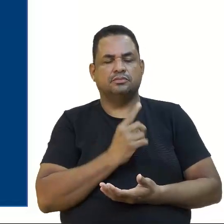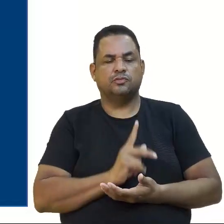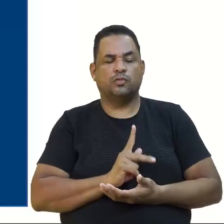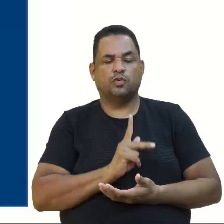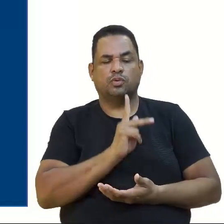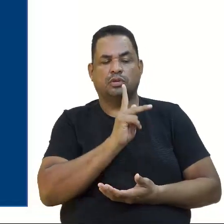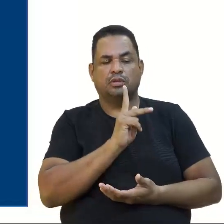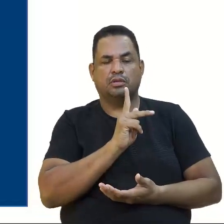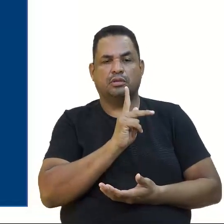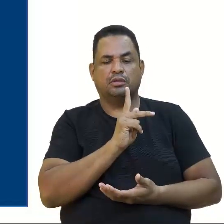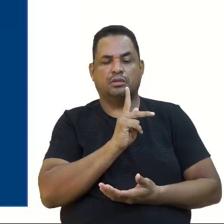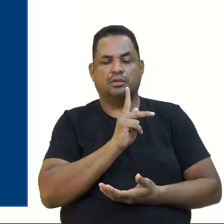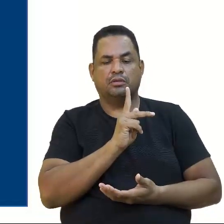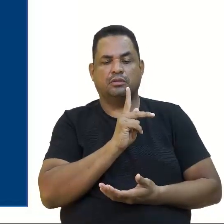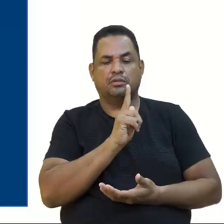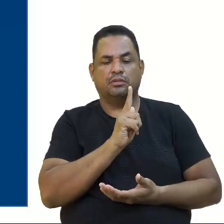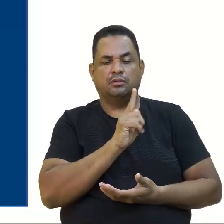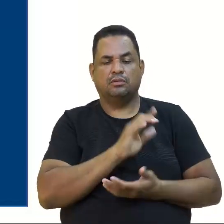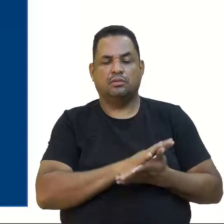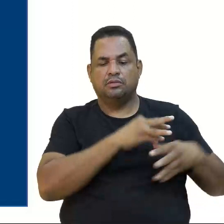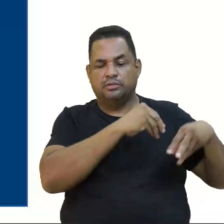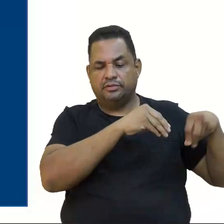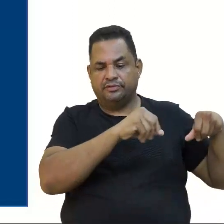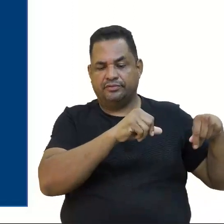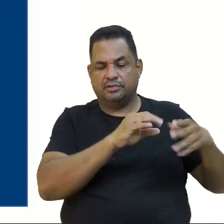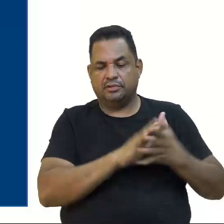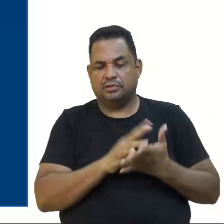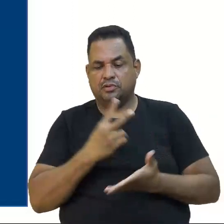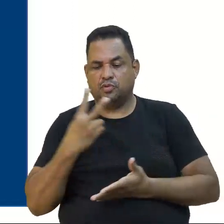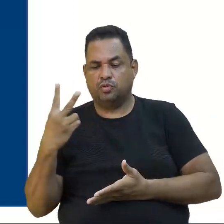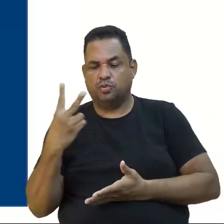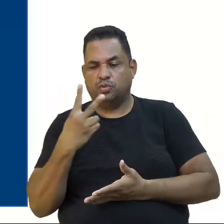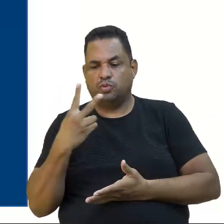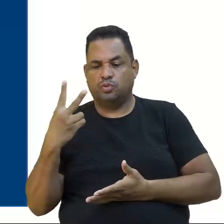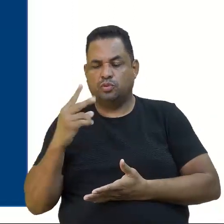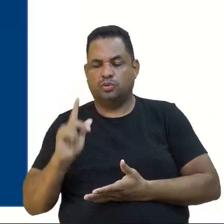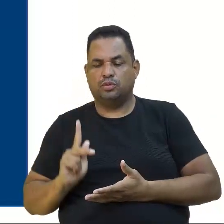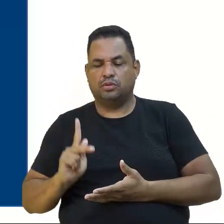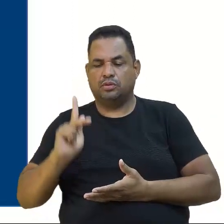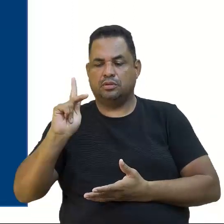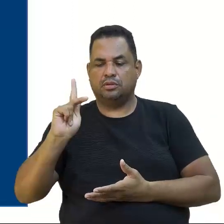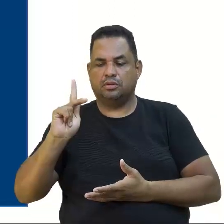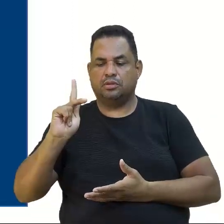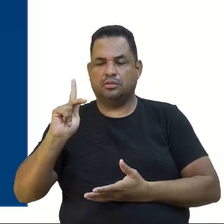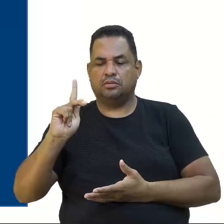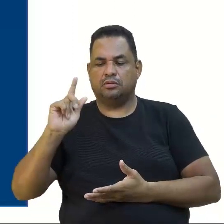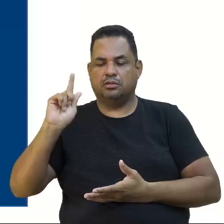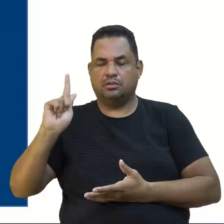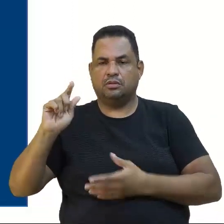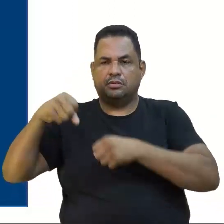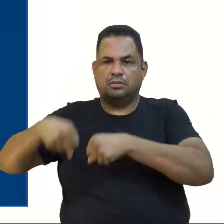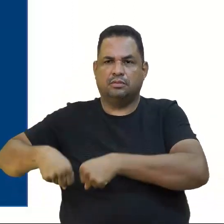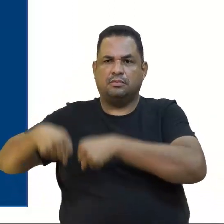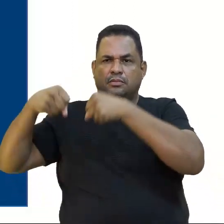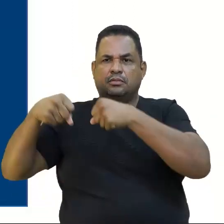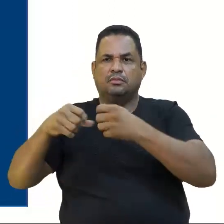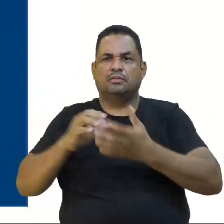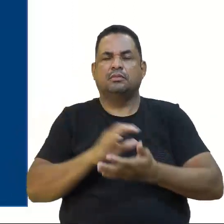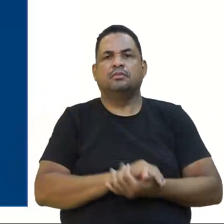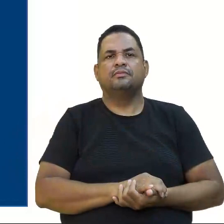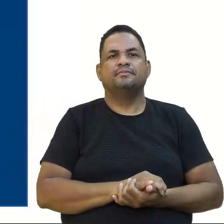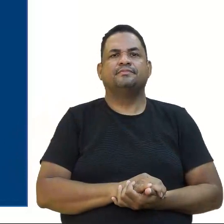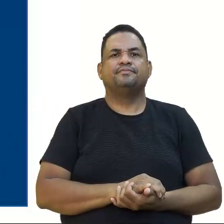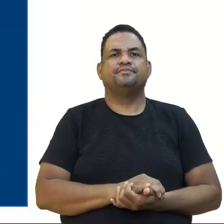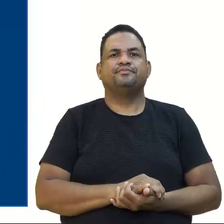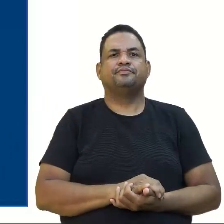então é a metade, não sei, o dobro. Quem é o Y? O Y é A farinha. a farinha.